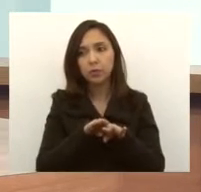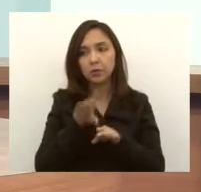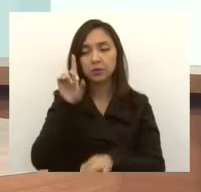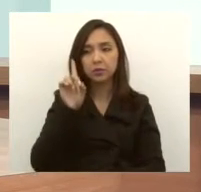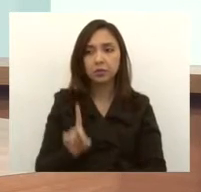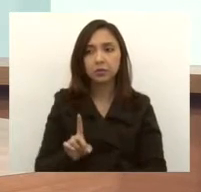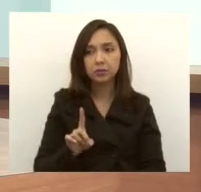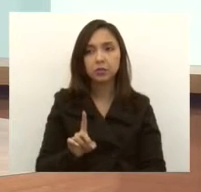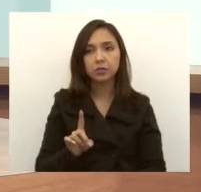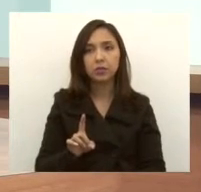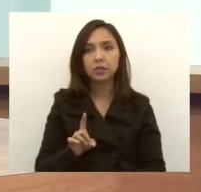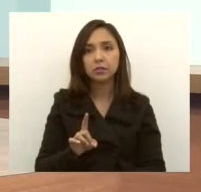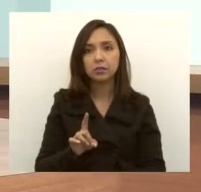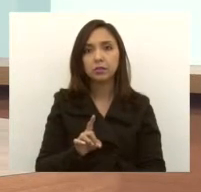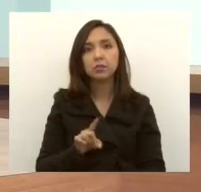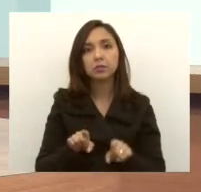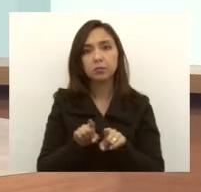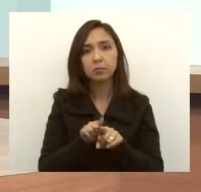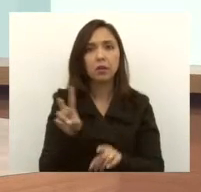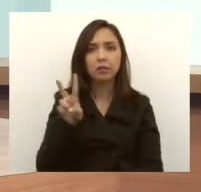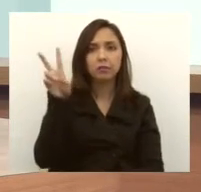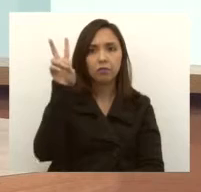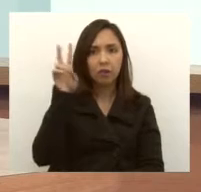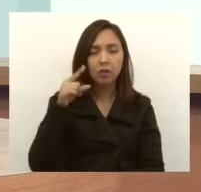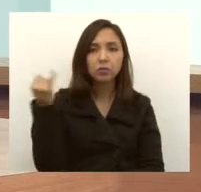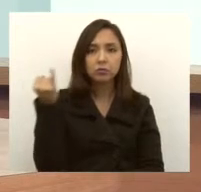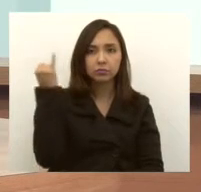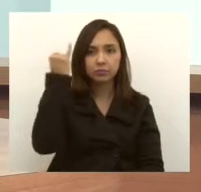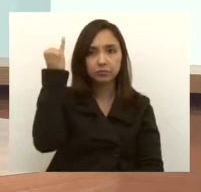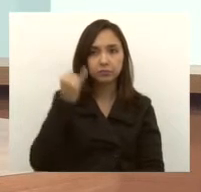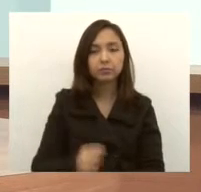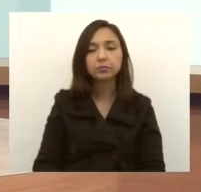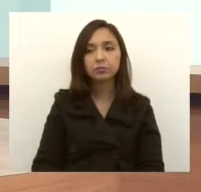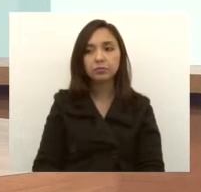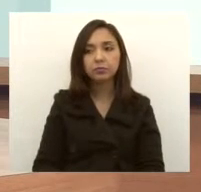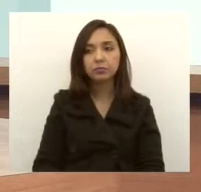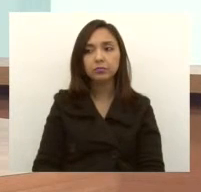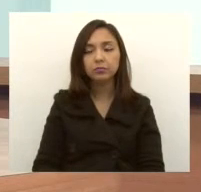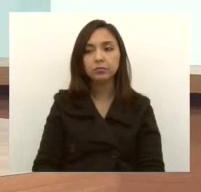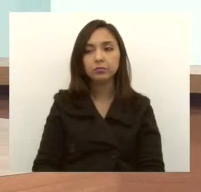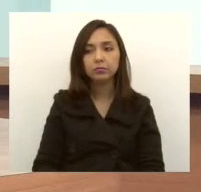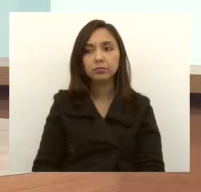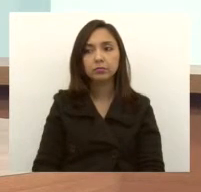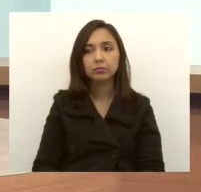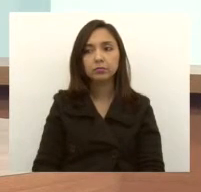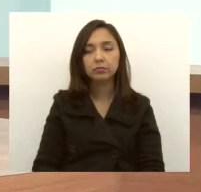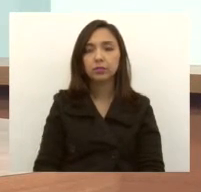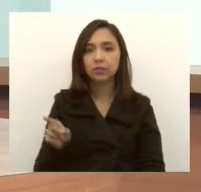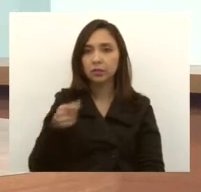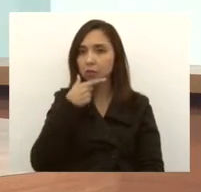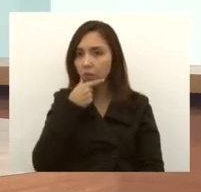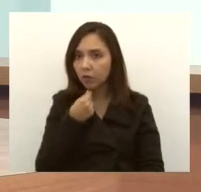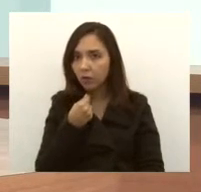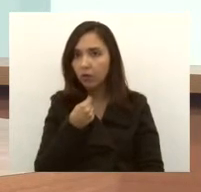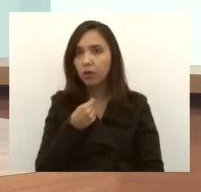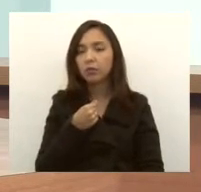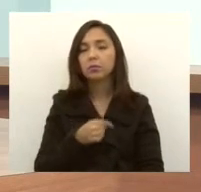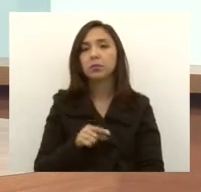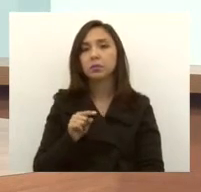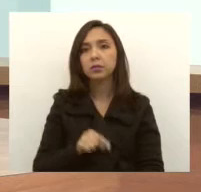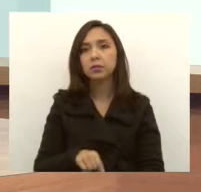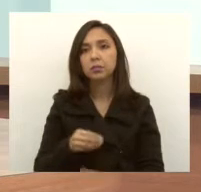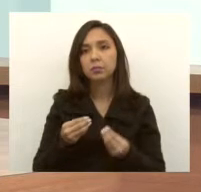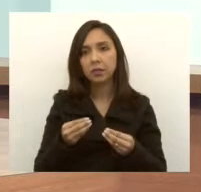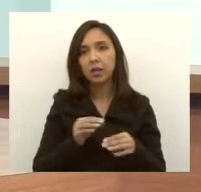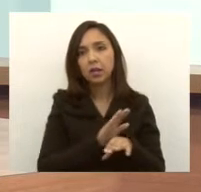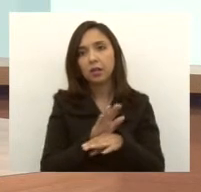direitos, dos demais valores fundamentais do homem e da promoção do